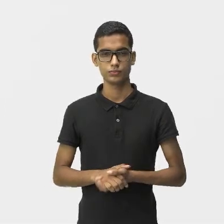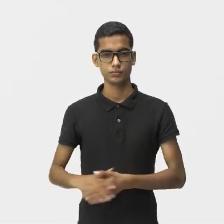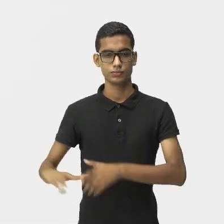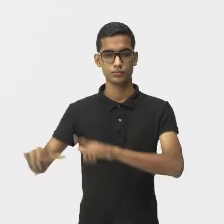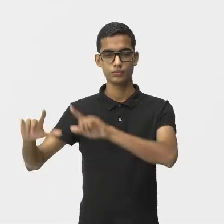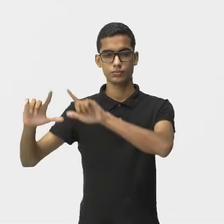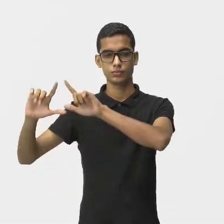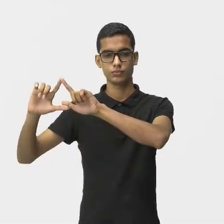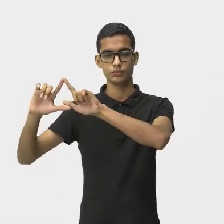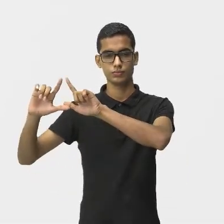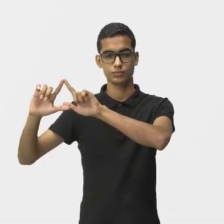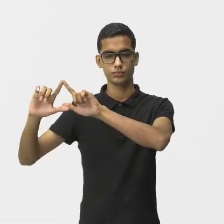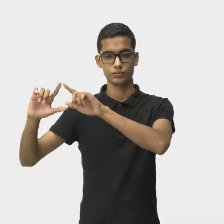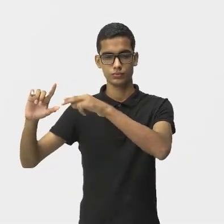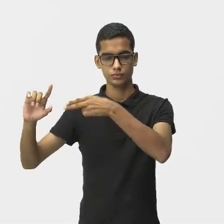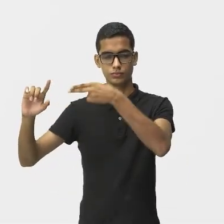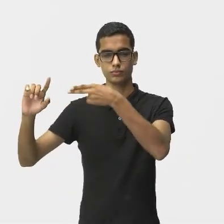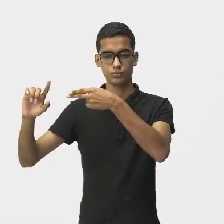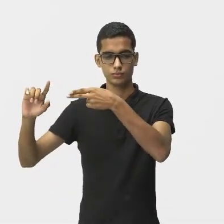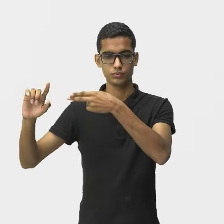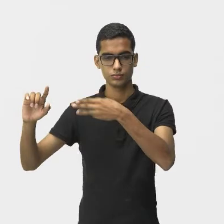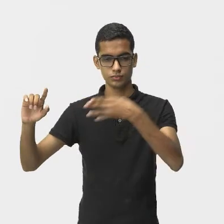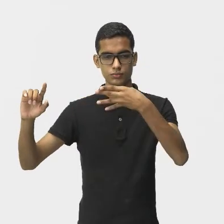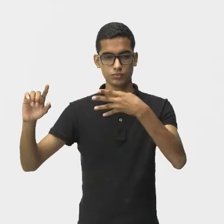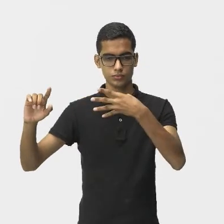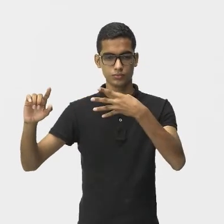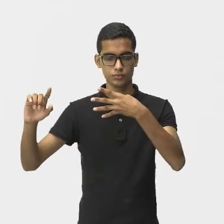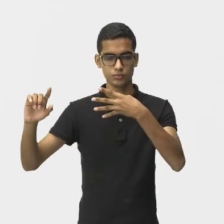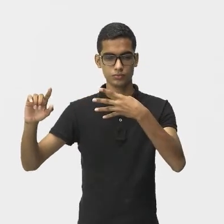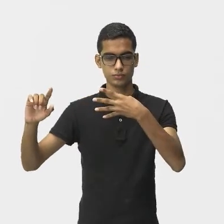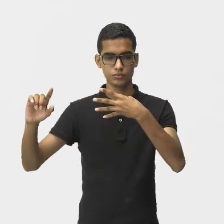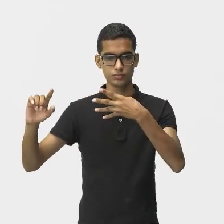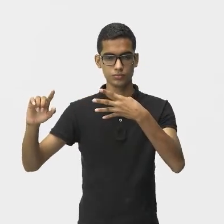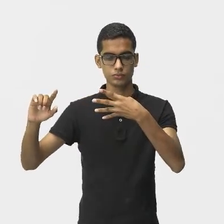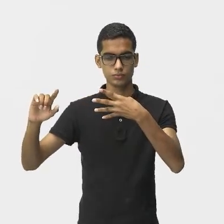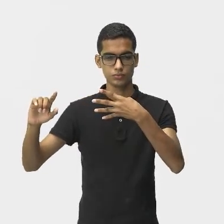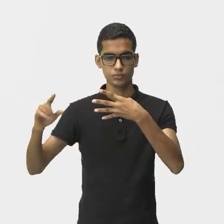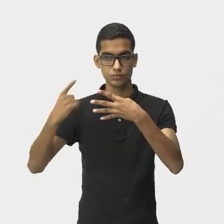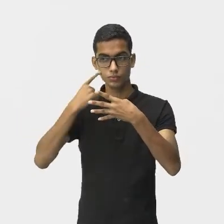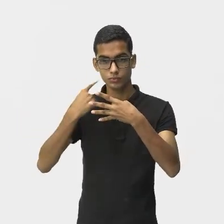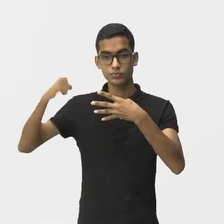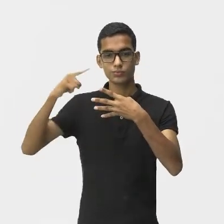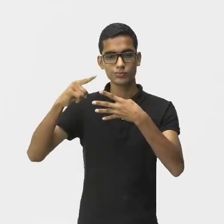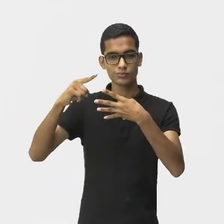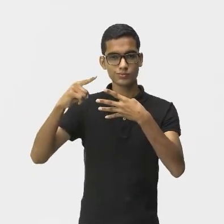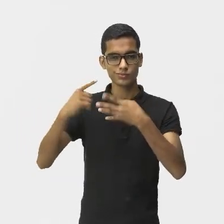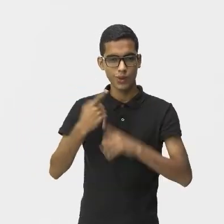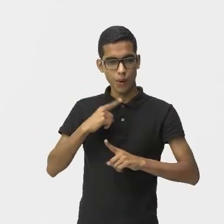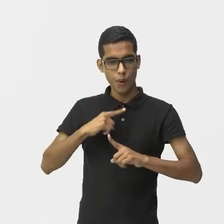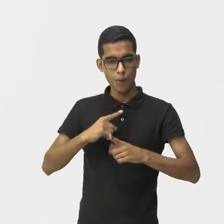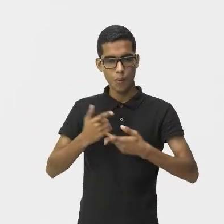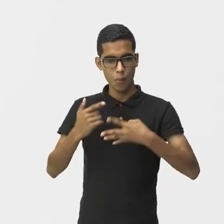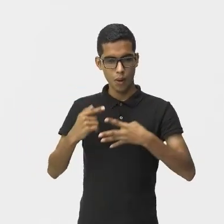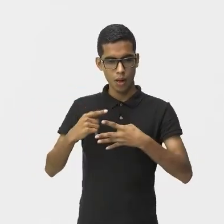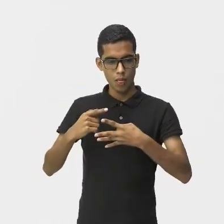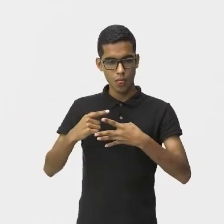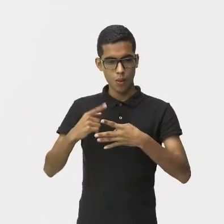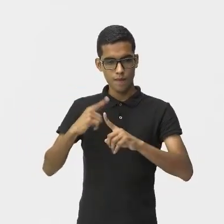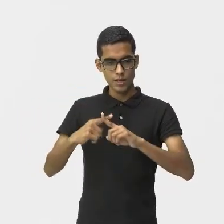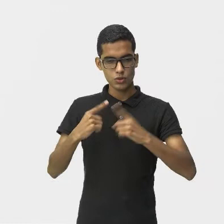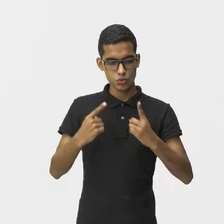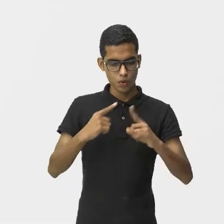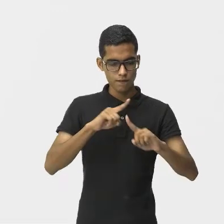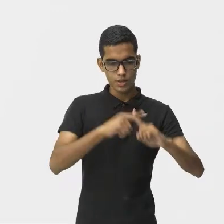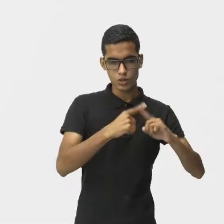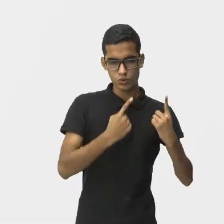tá? Menos 4 vezes 1, que vai dar 4. Vejam o que aconteceu com o delta.